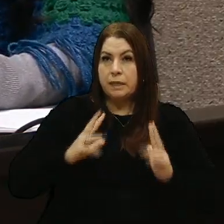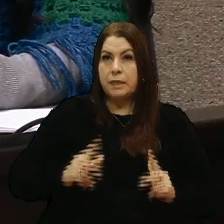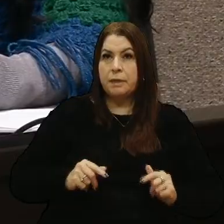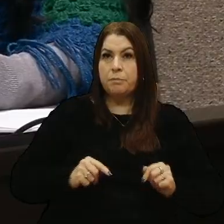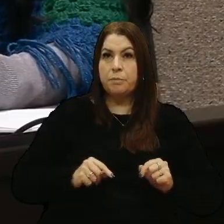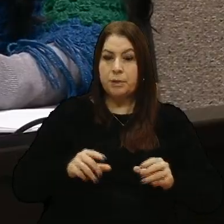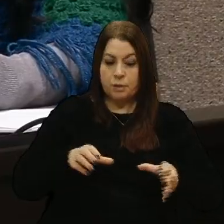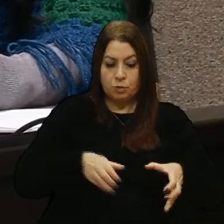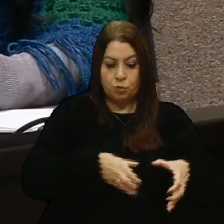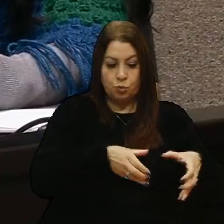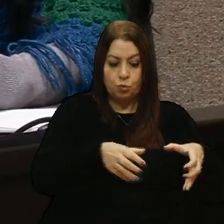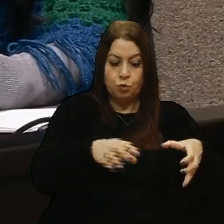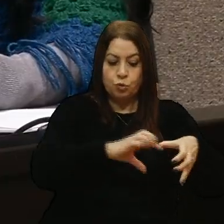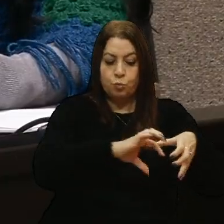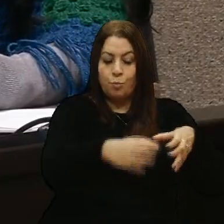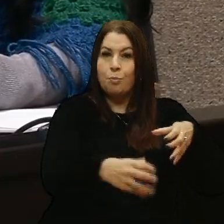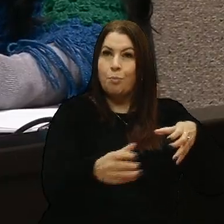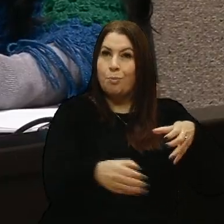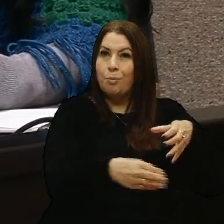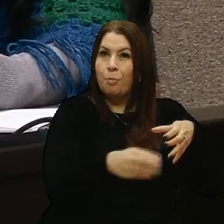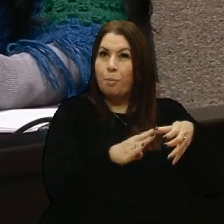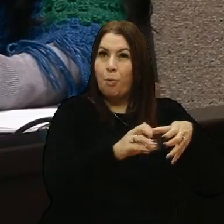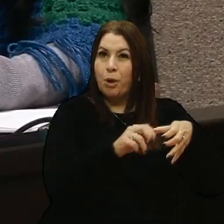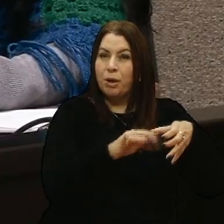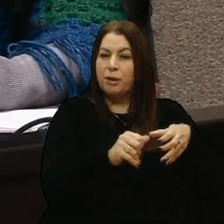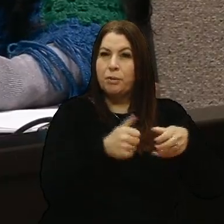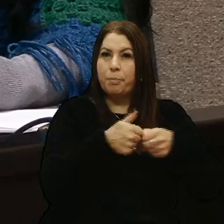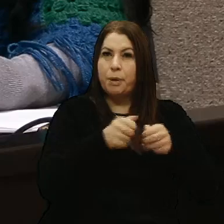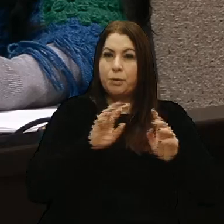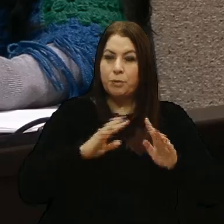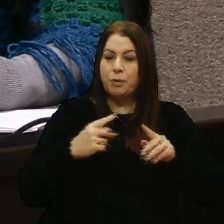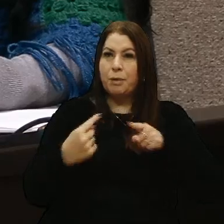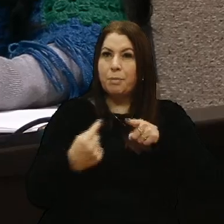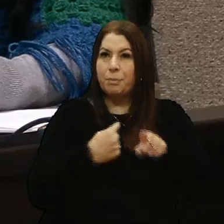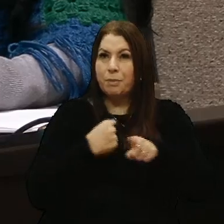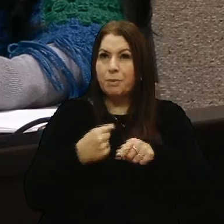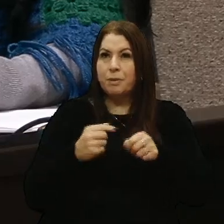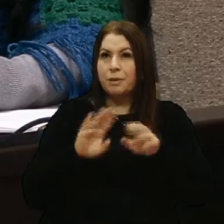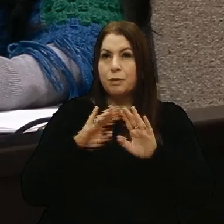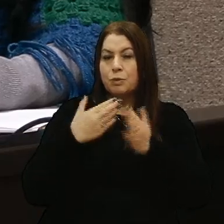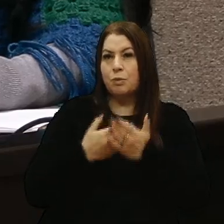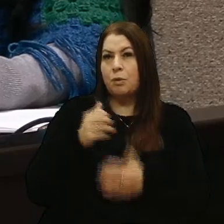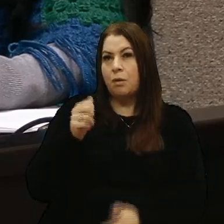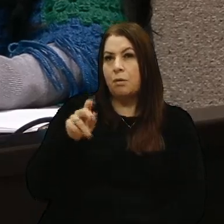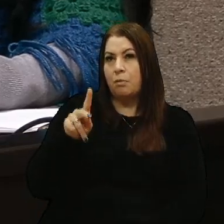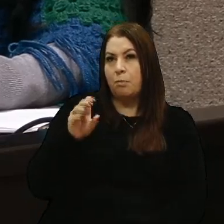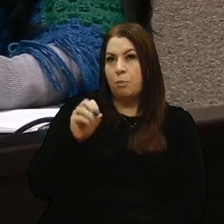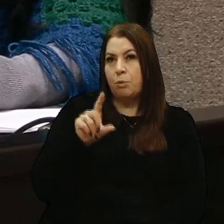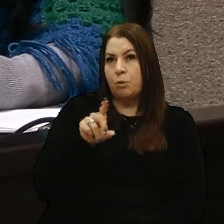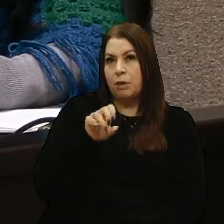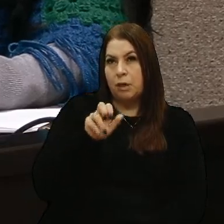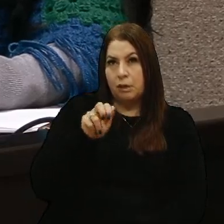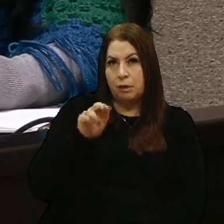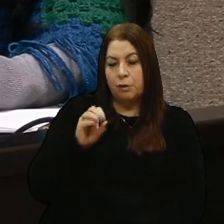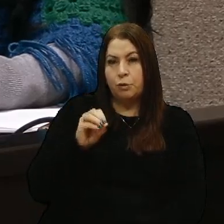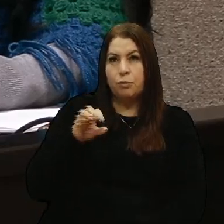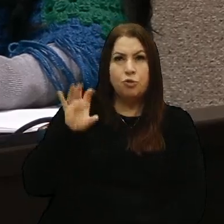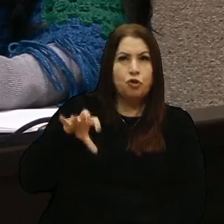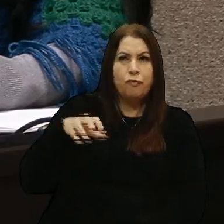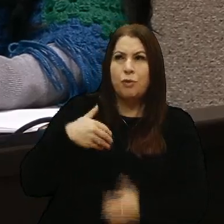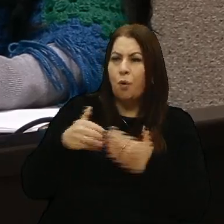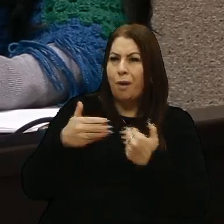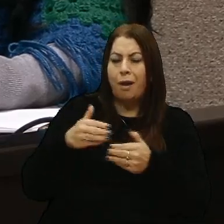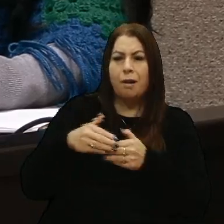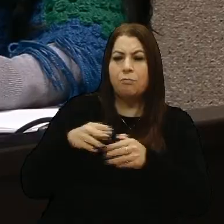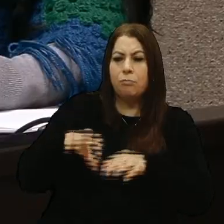dos bueiros ali ao redor da perimetral, ao redor da escola Apolinário, porque a gente tinha qualquer chuvinha ali,